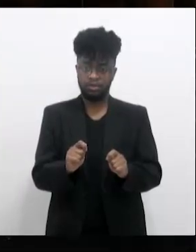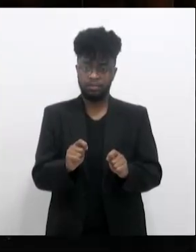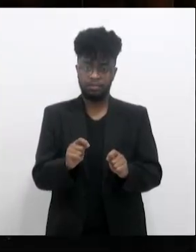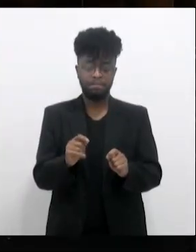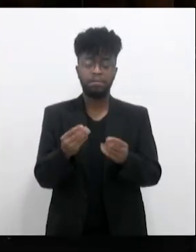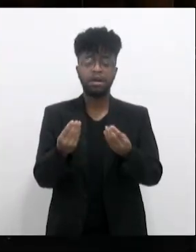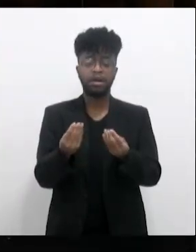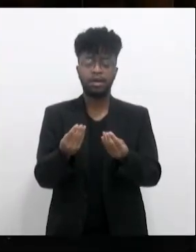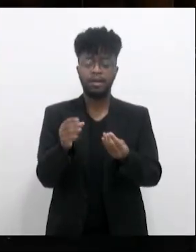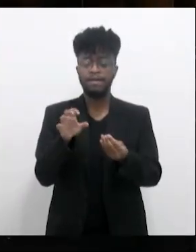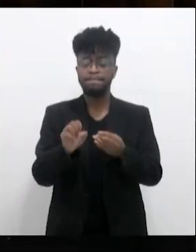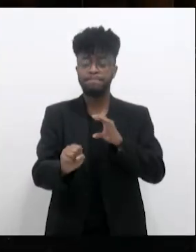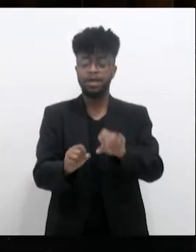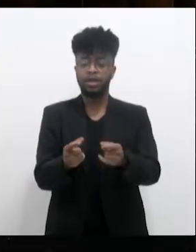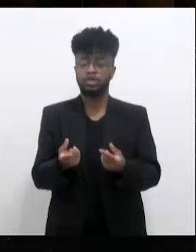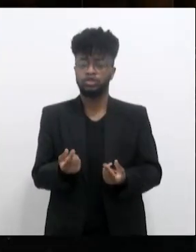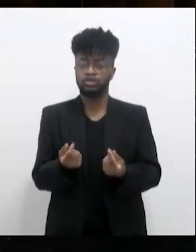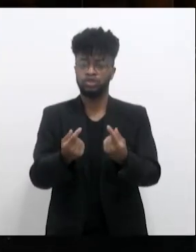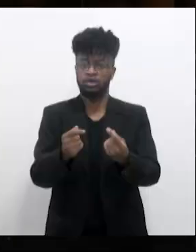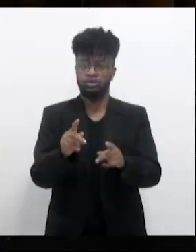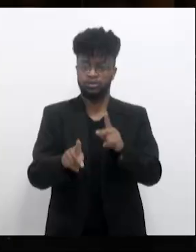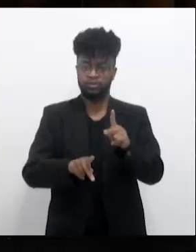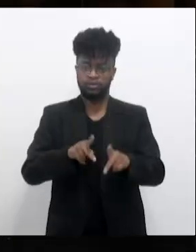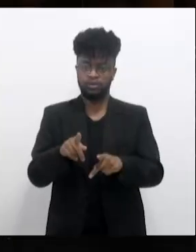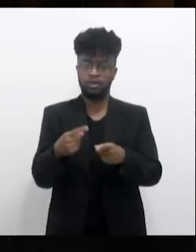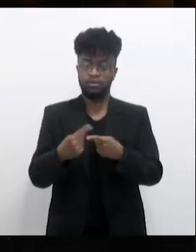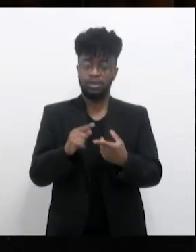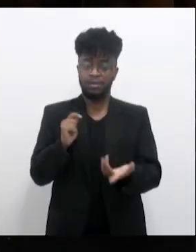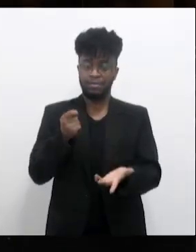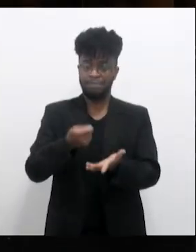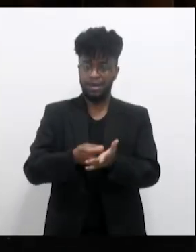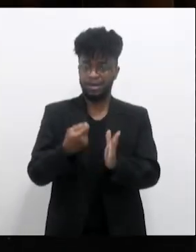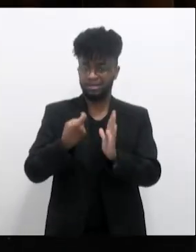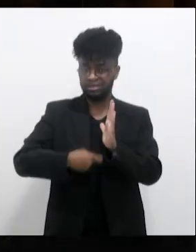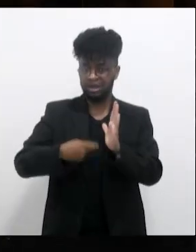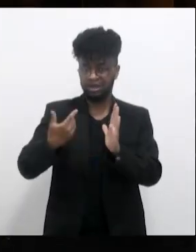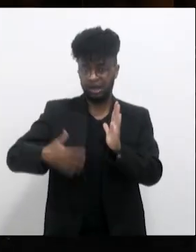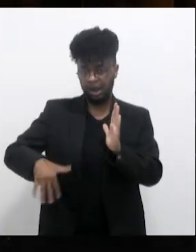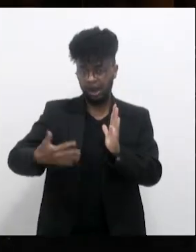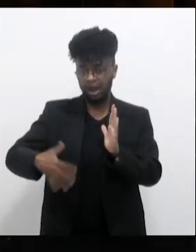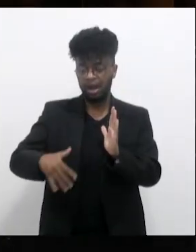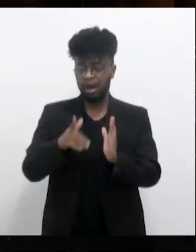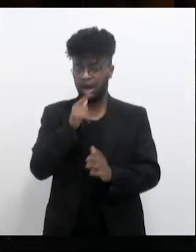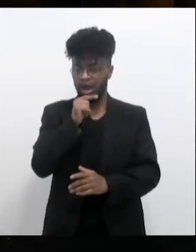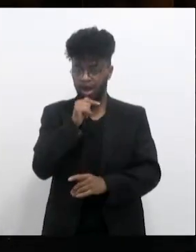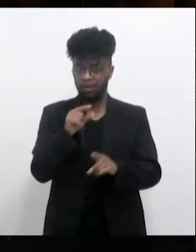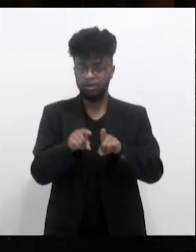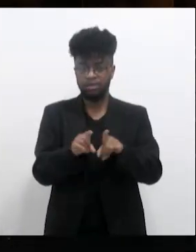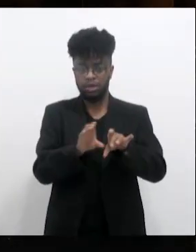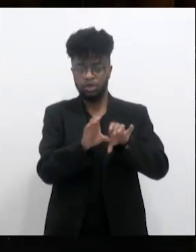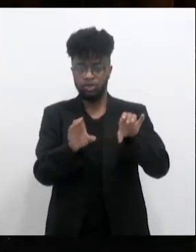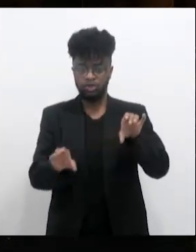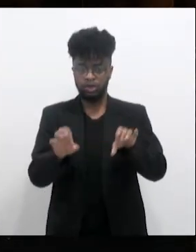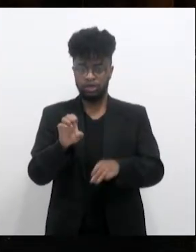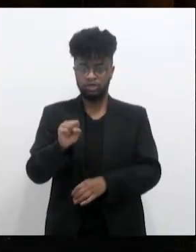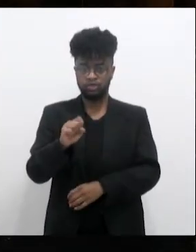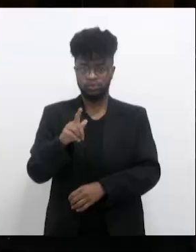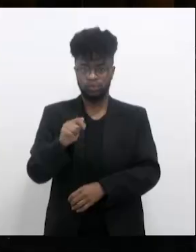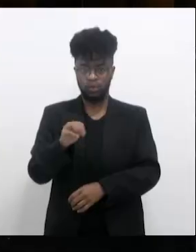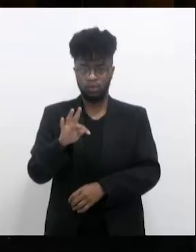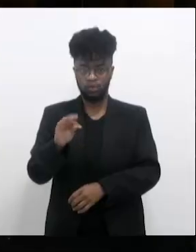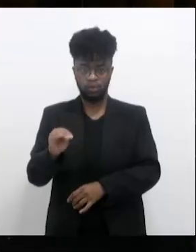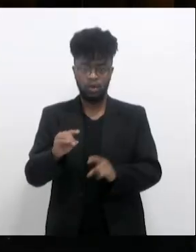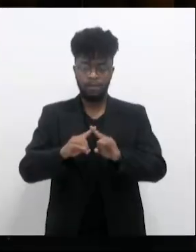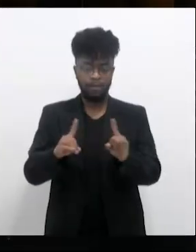no bolso do cidadão, que paga tarifas exorbitantes de água e esgoto e não tem